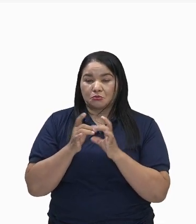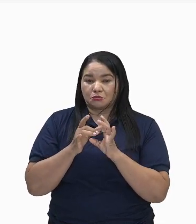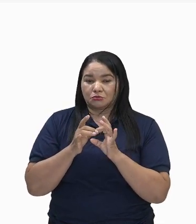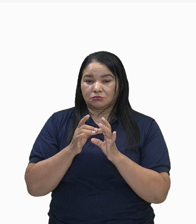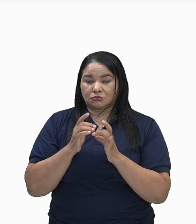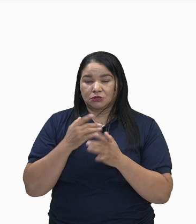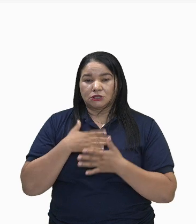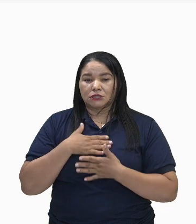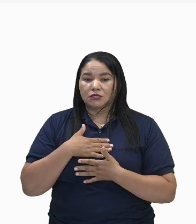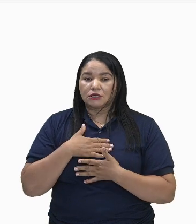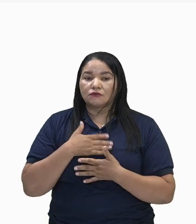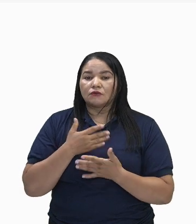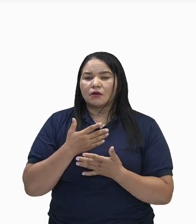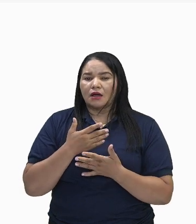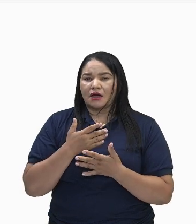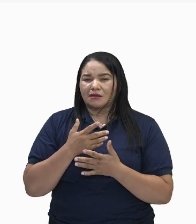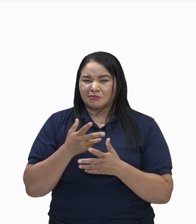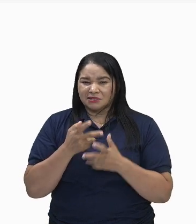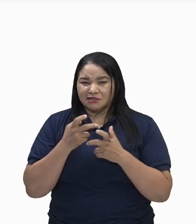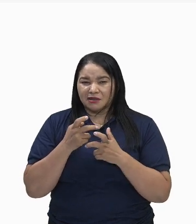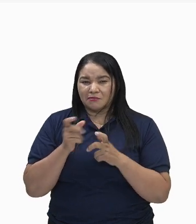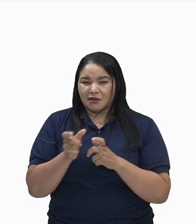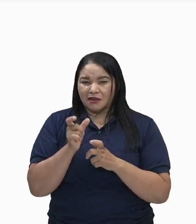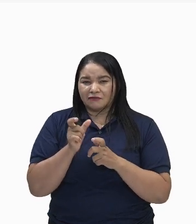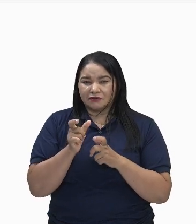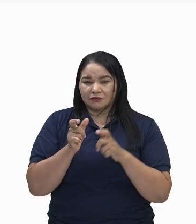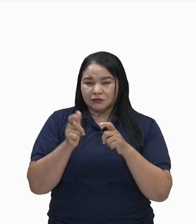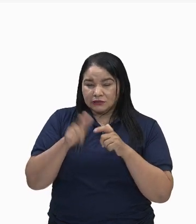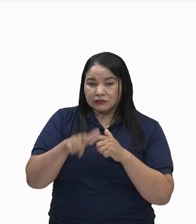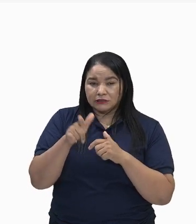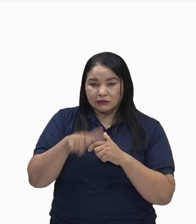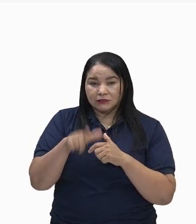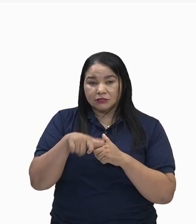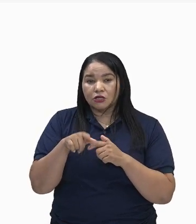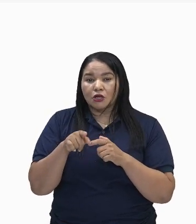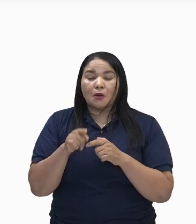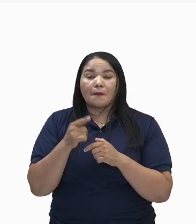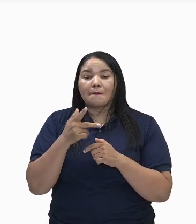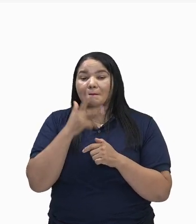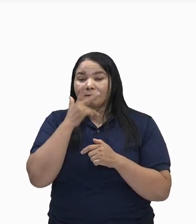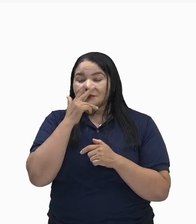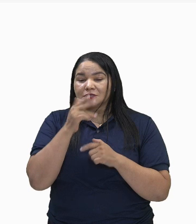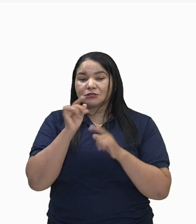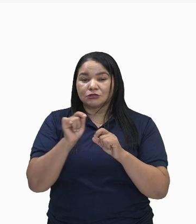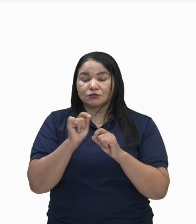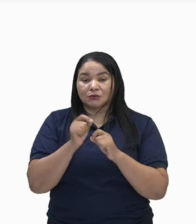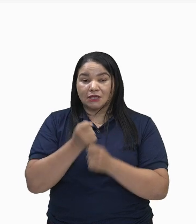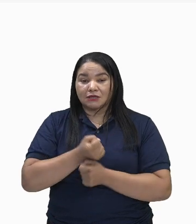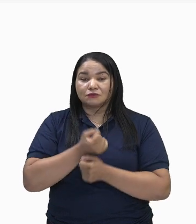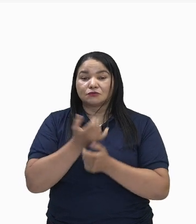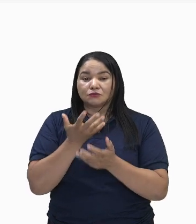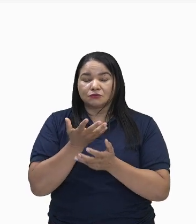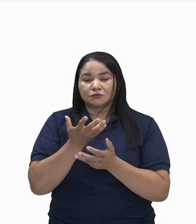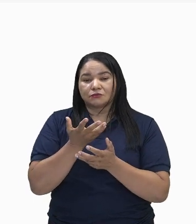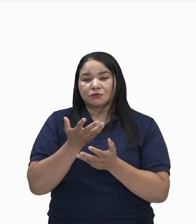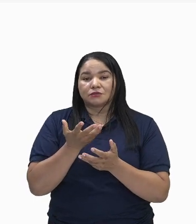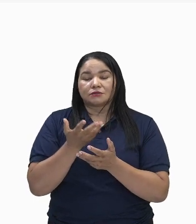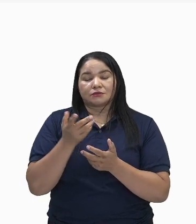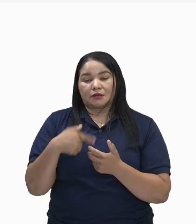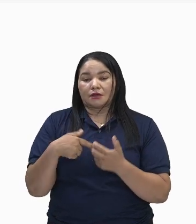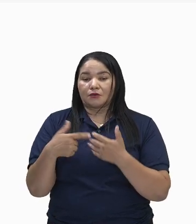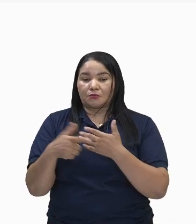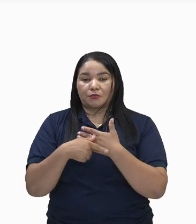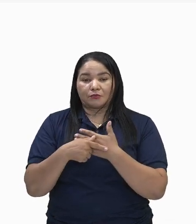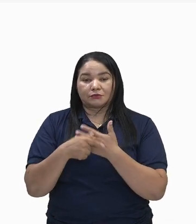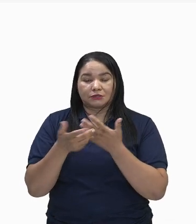há redundância, mas de forma a dar mais ênfase naquilo que o poeta quer dizer.